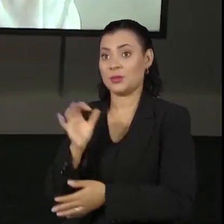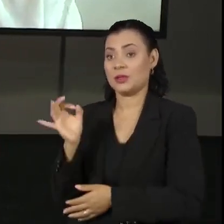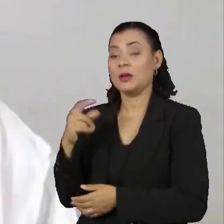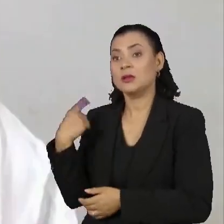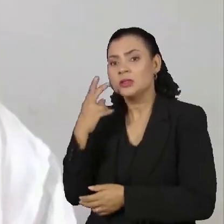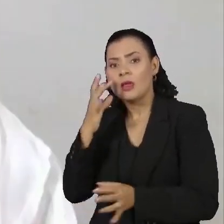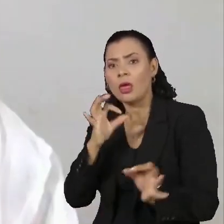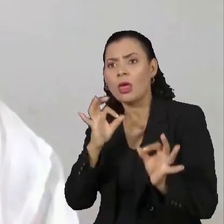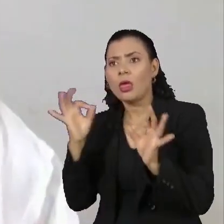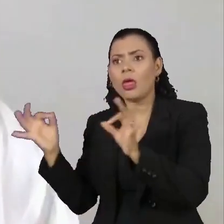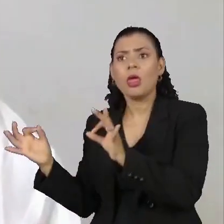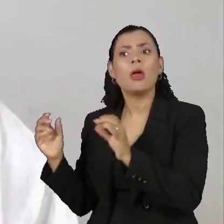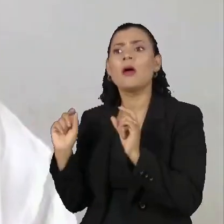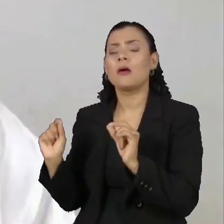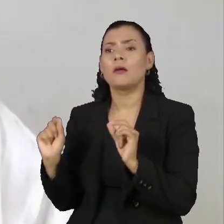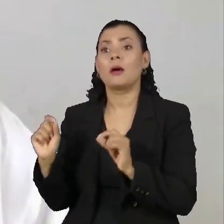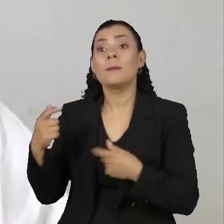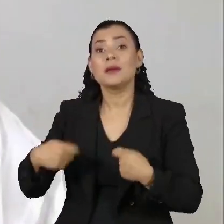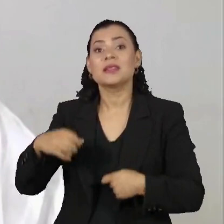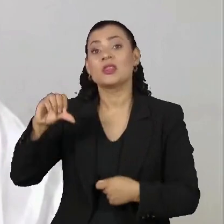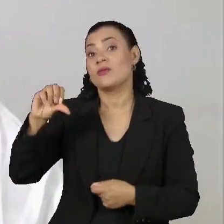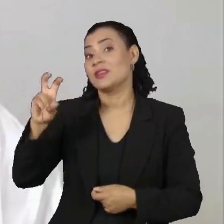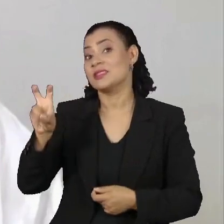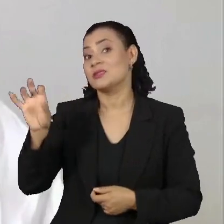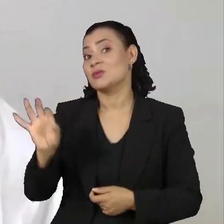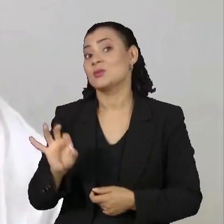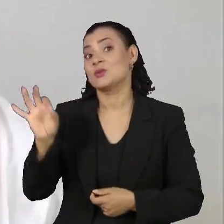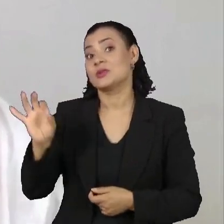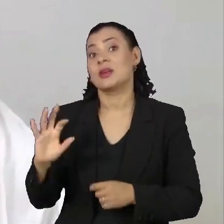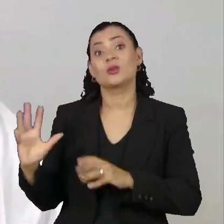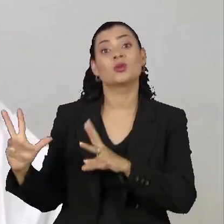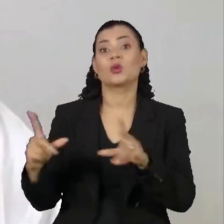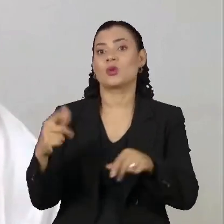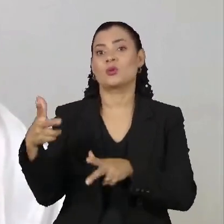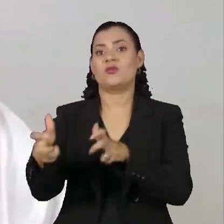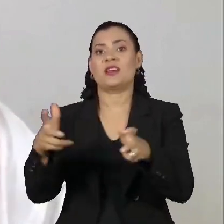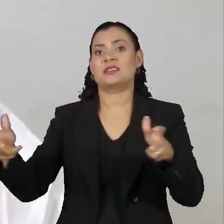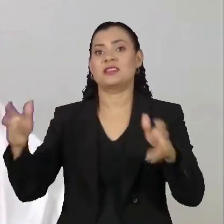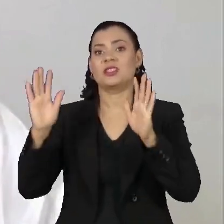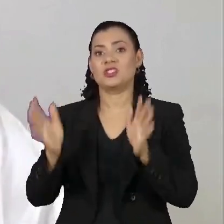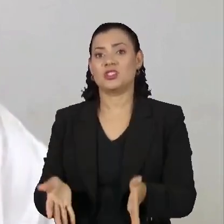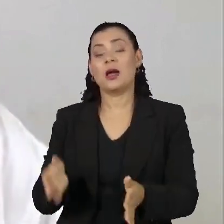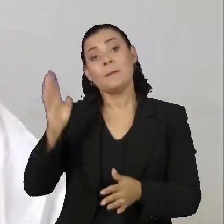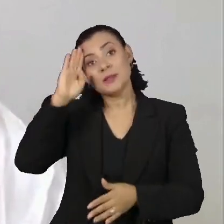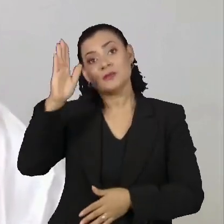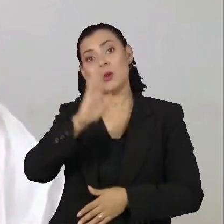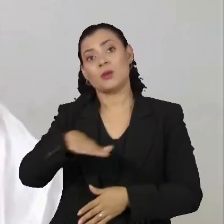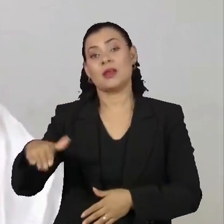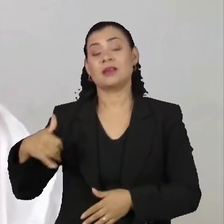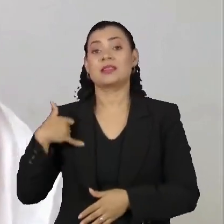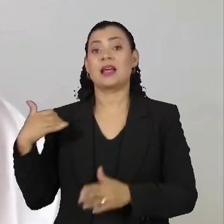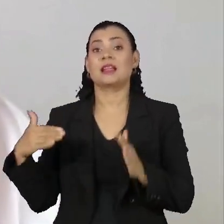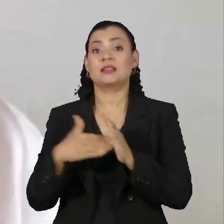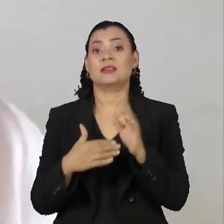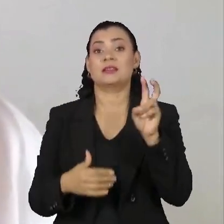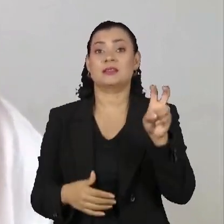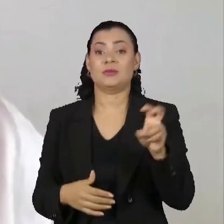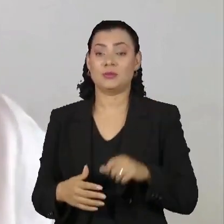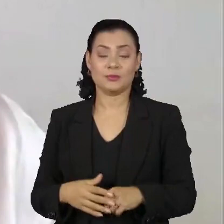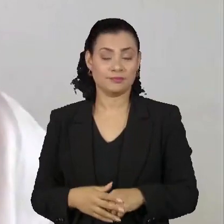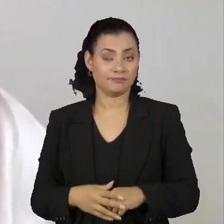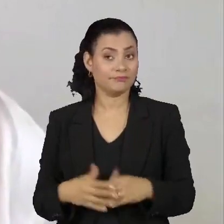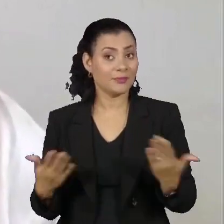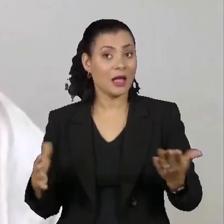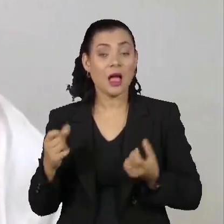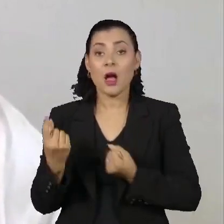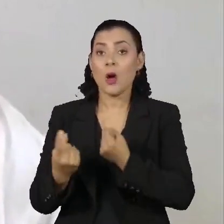estamos vendo, nós temos que ter 95% de cobertura vacinal, especialmente para as crianças até 5 anos. Algumas